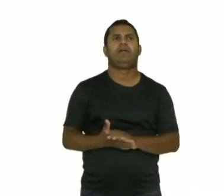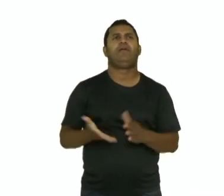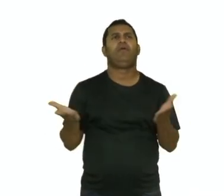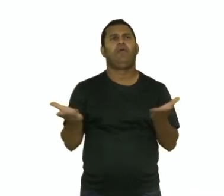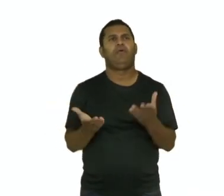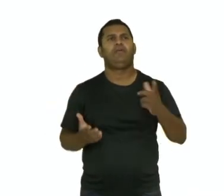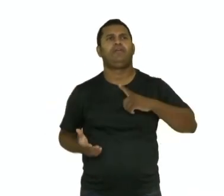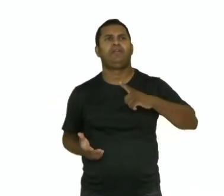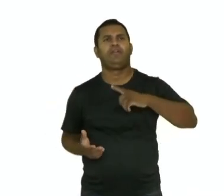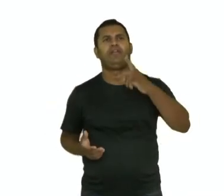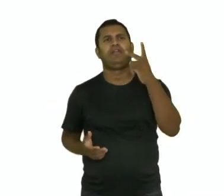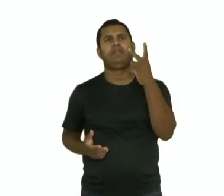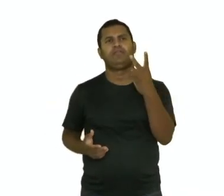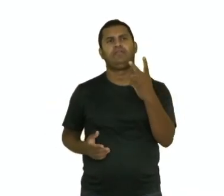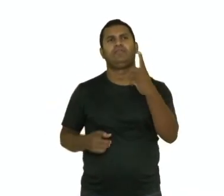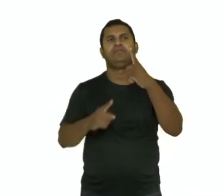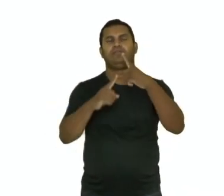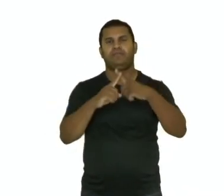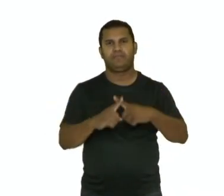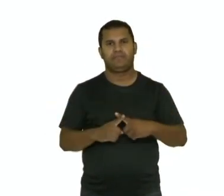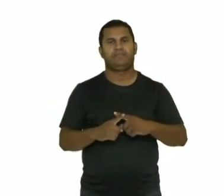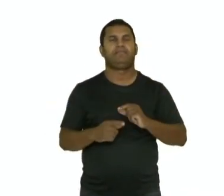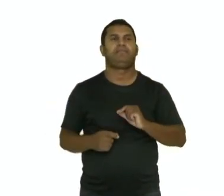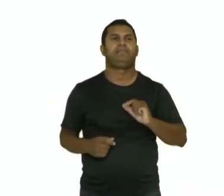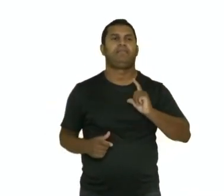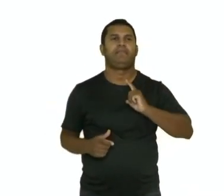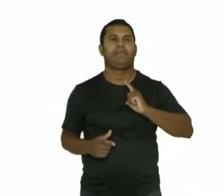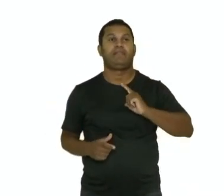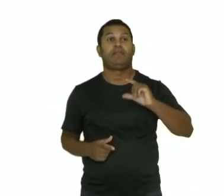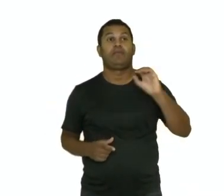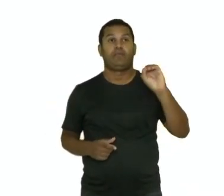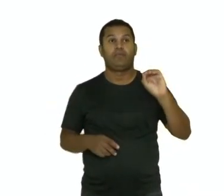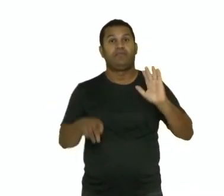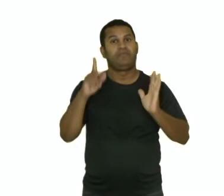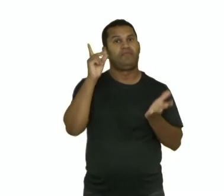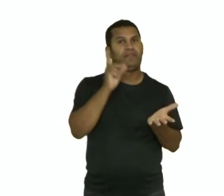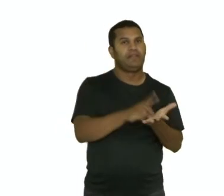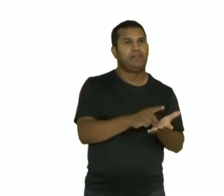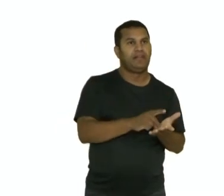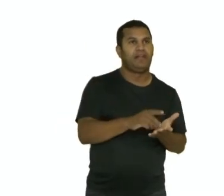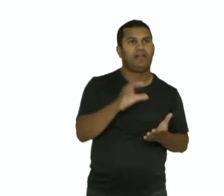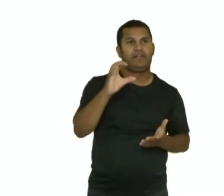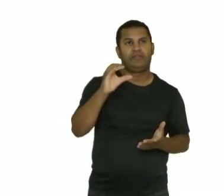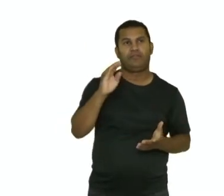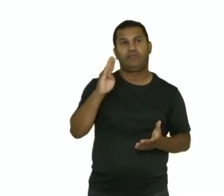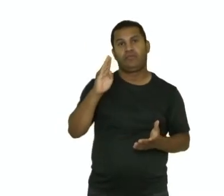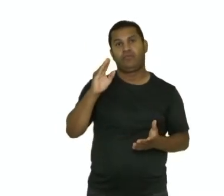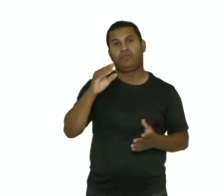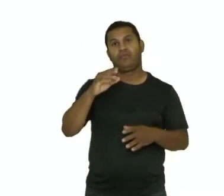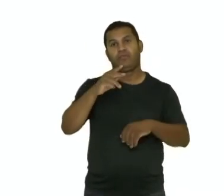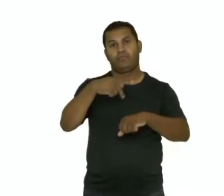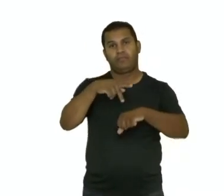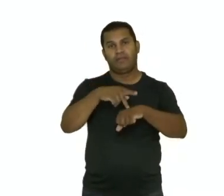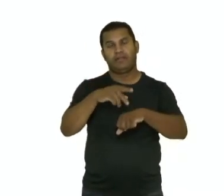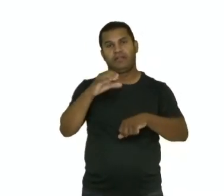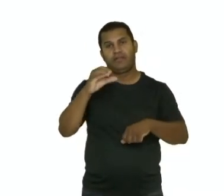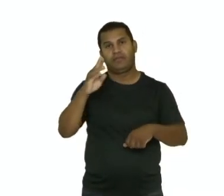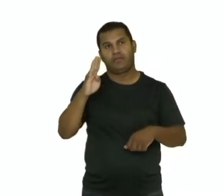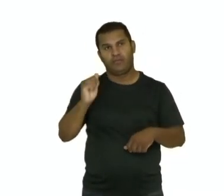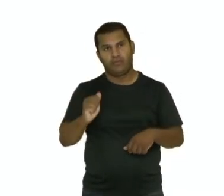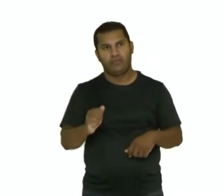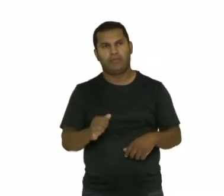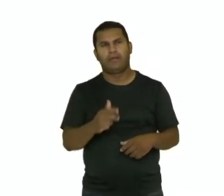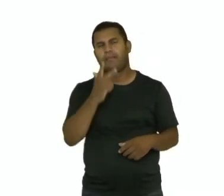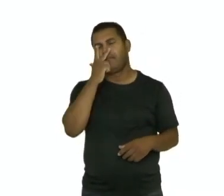dois tipos mais difundidos mundialmente. O original, que é o tchá-tchá-tchá cubano ou latino, ele é mais lento e sensual,